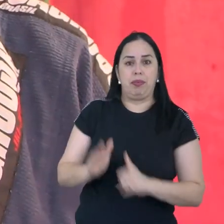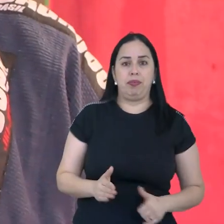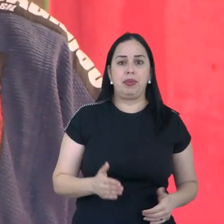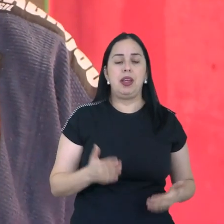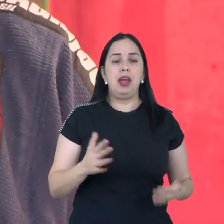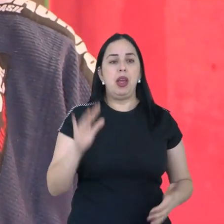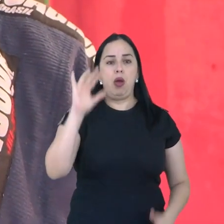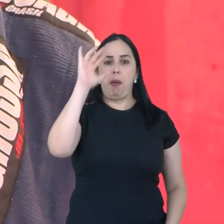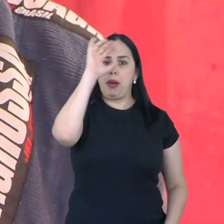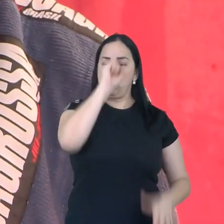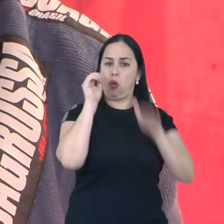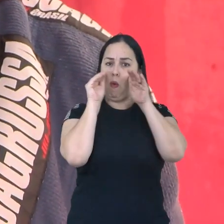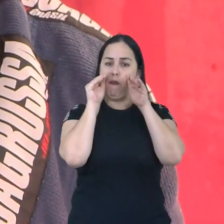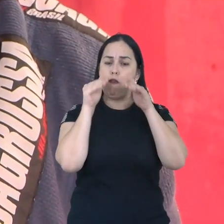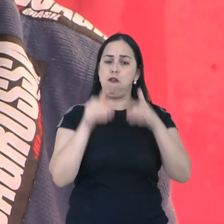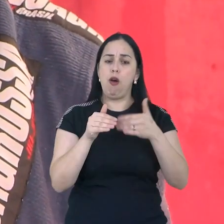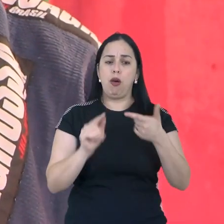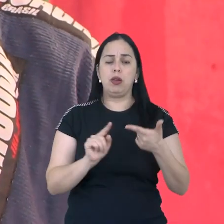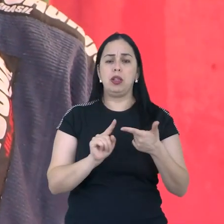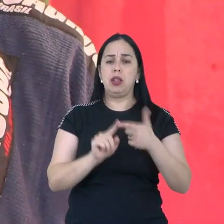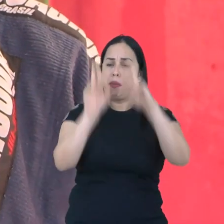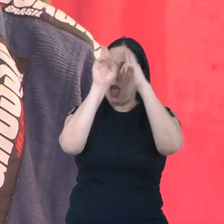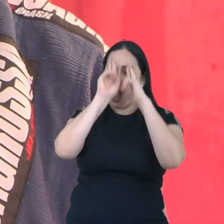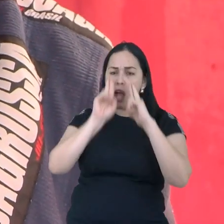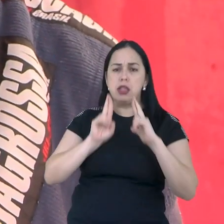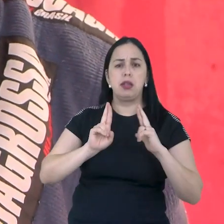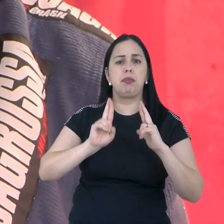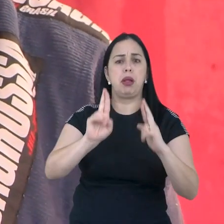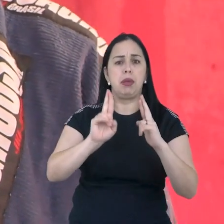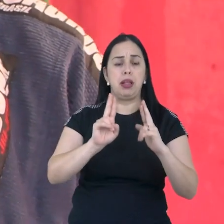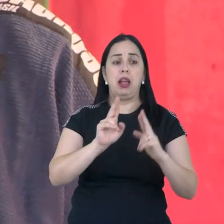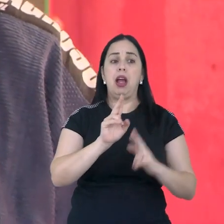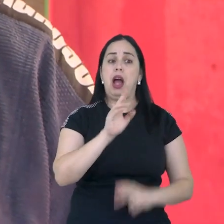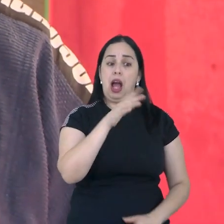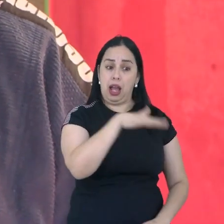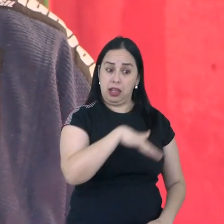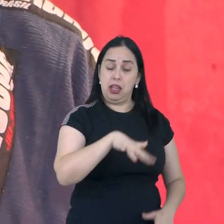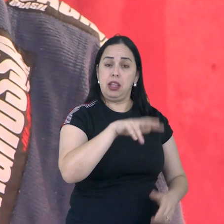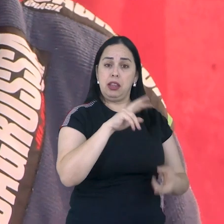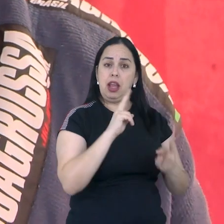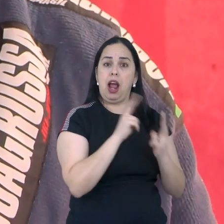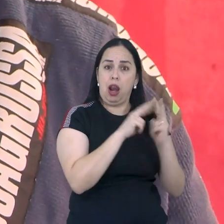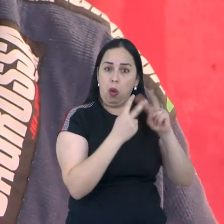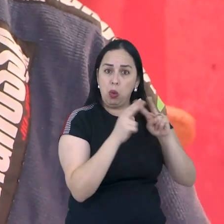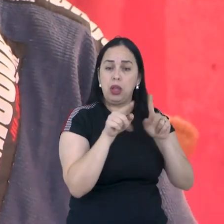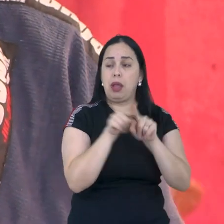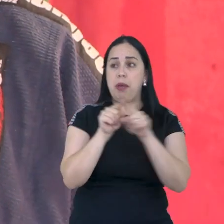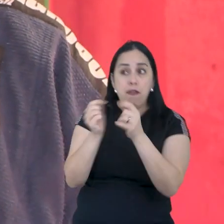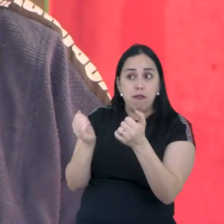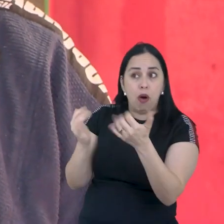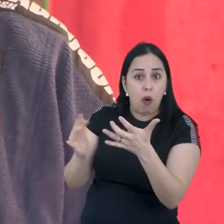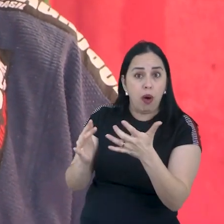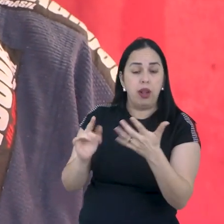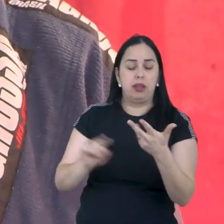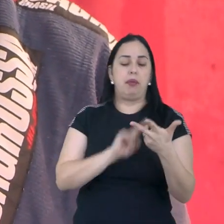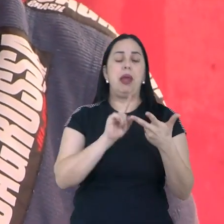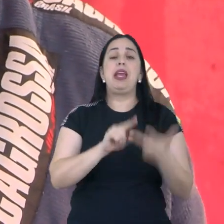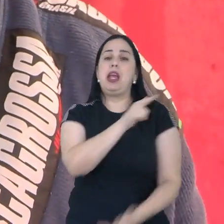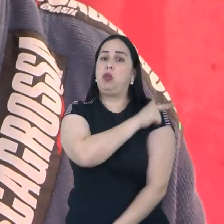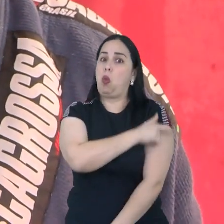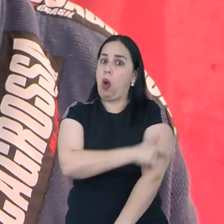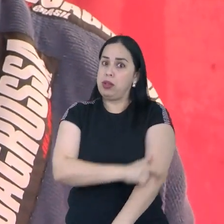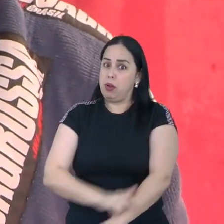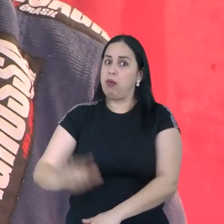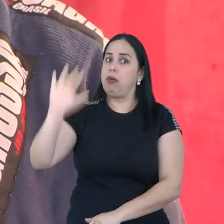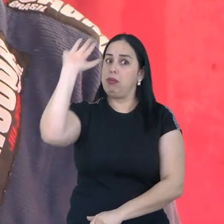Aprendi a ser mais concentrado, aprendi a ser mais respeituoso dentro e fora do tatame. Aprendi a ser uma pessoa mais educada também, que aqui